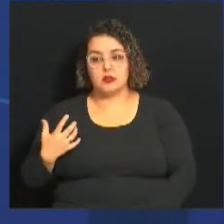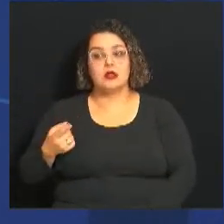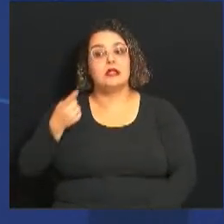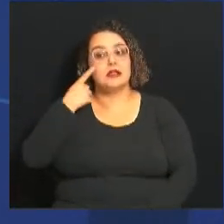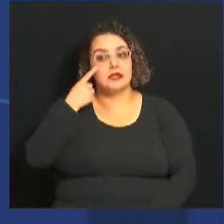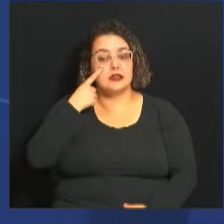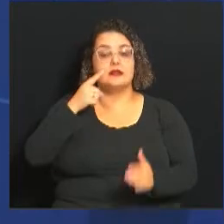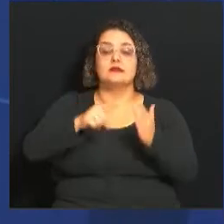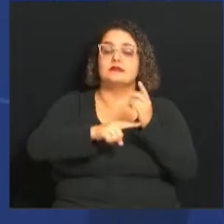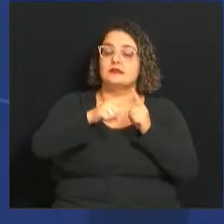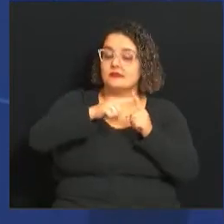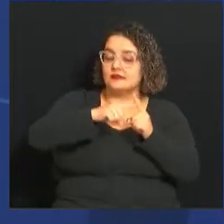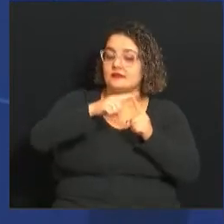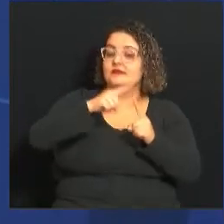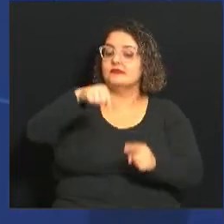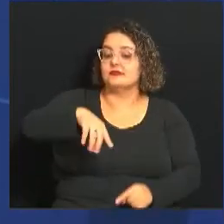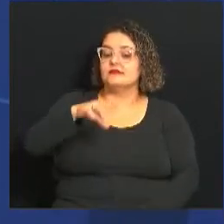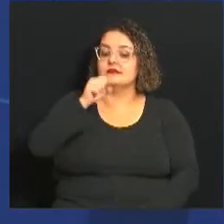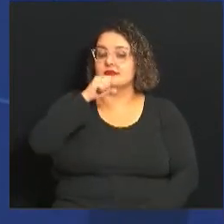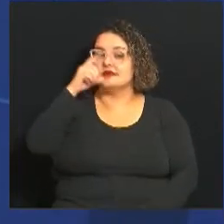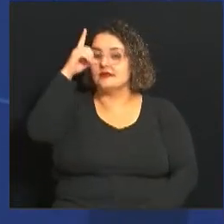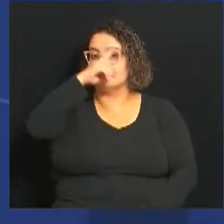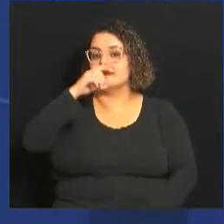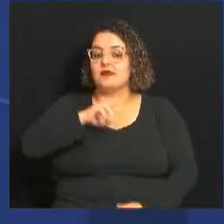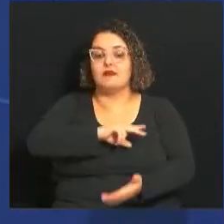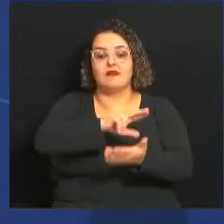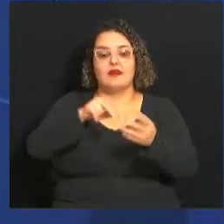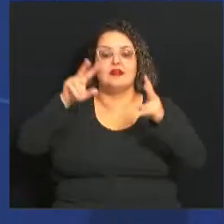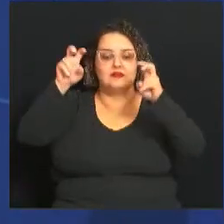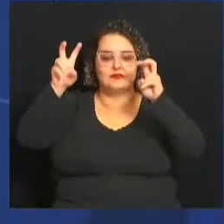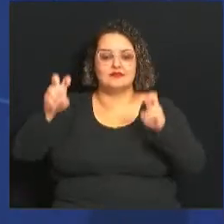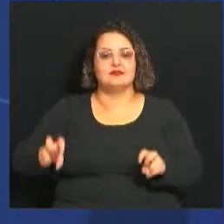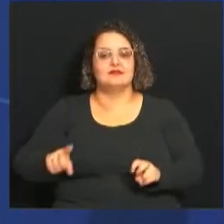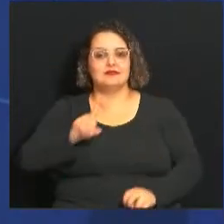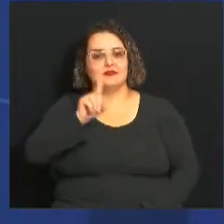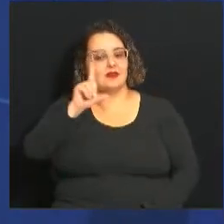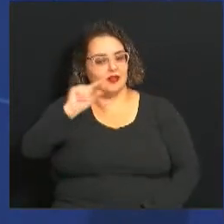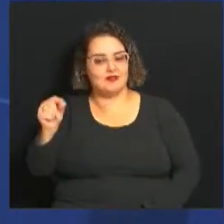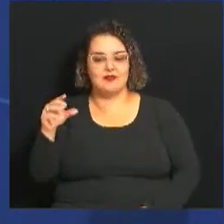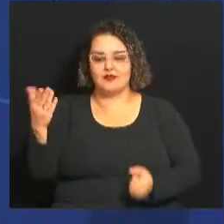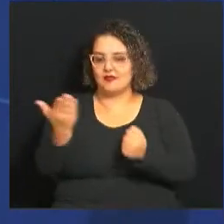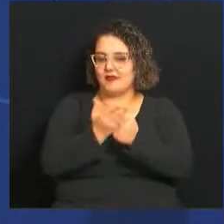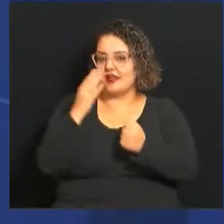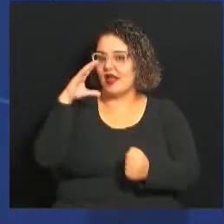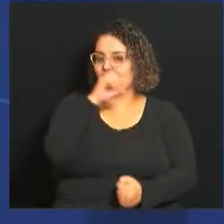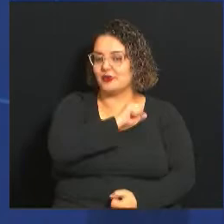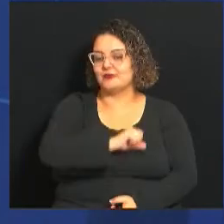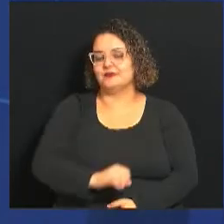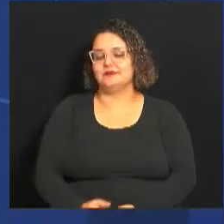para este fim de semana. Tem muitos assuntos. Não saia daí que o intervalo é rapidinho.